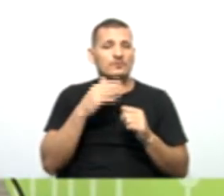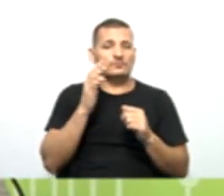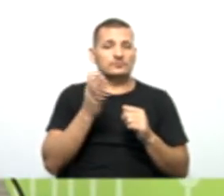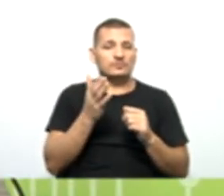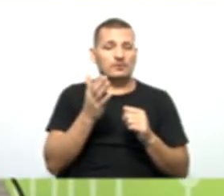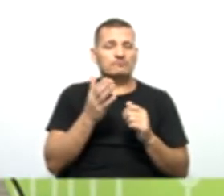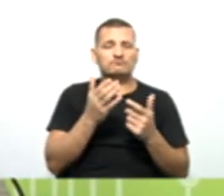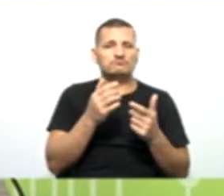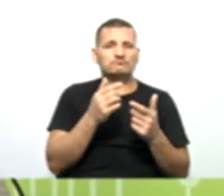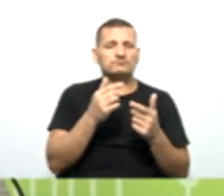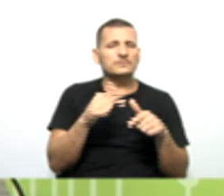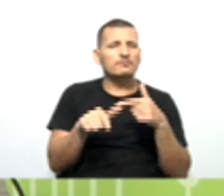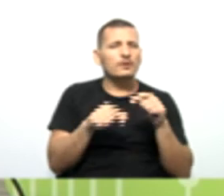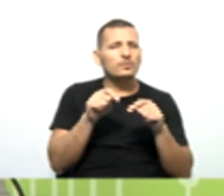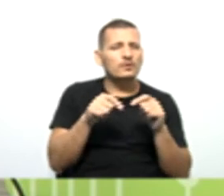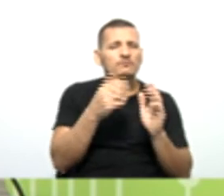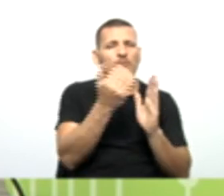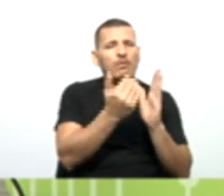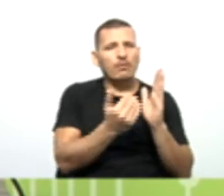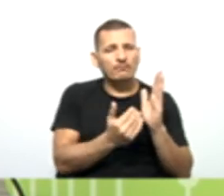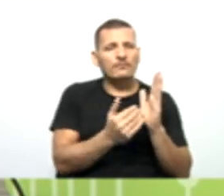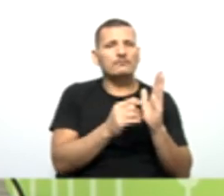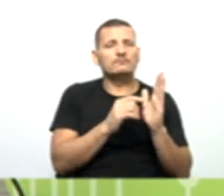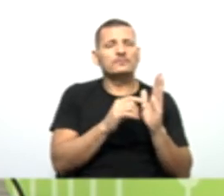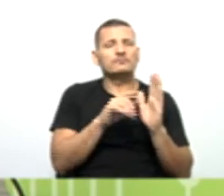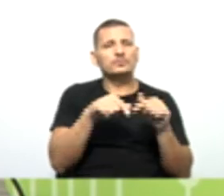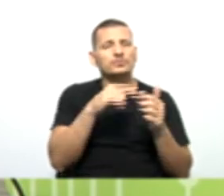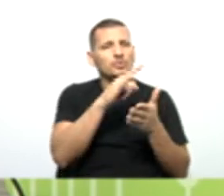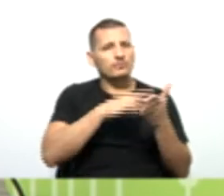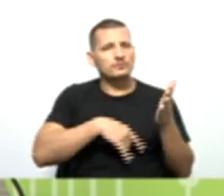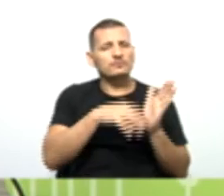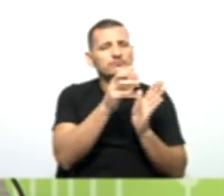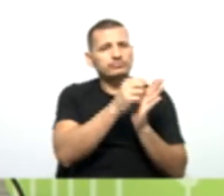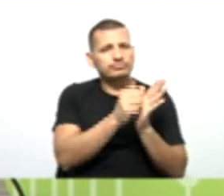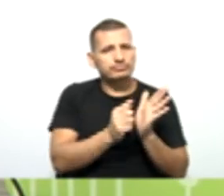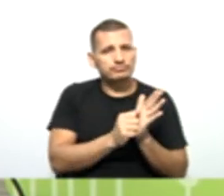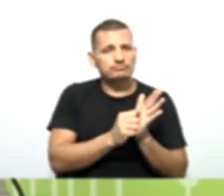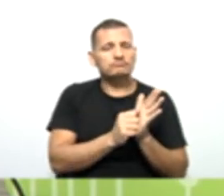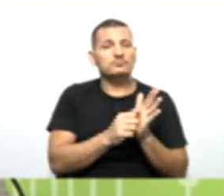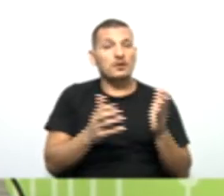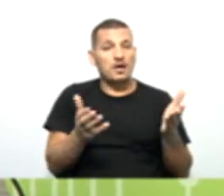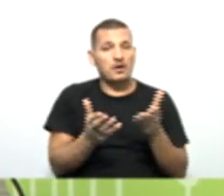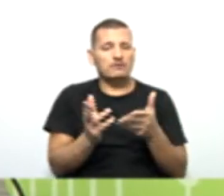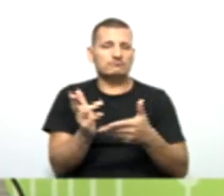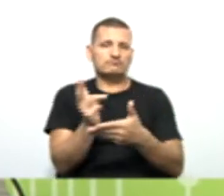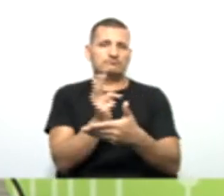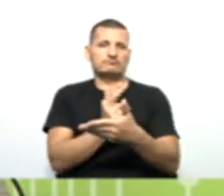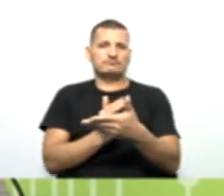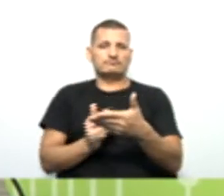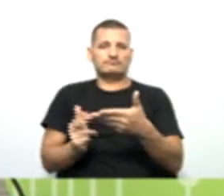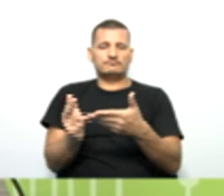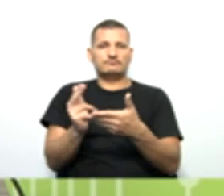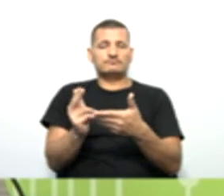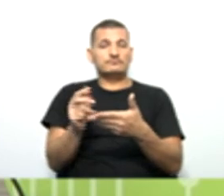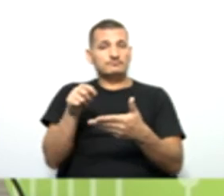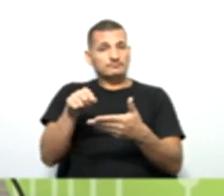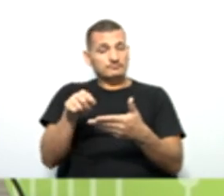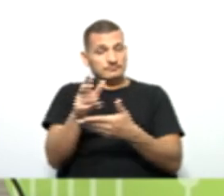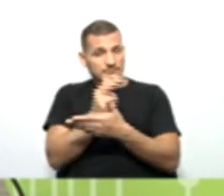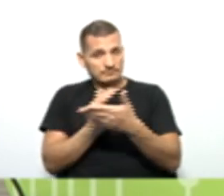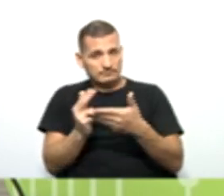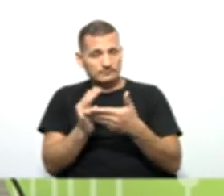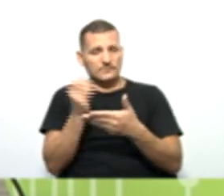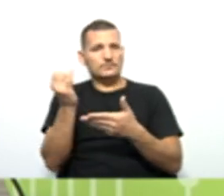atividades necessárias. Depois que eu faço isso, eu documentei tudo que precisa, agora eu vou desenhar. Esse desenho ele é importante tanto